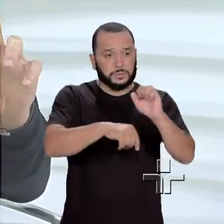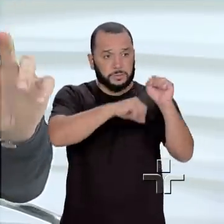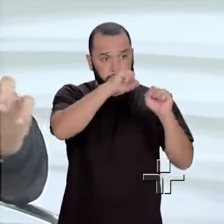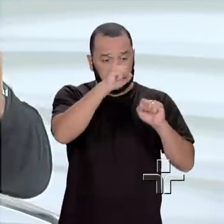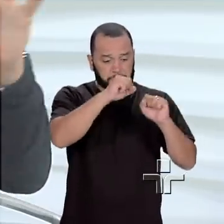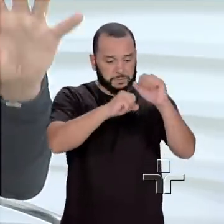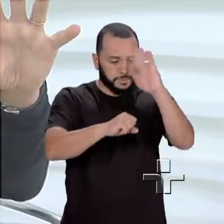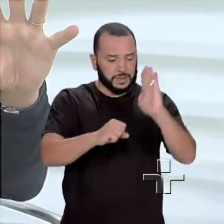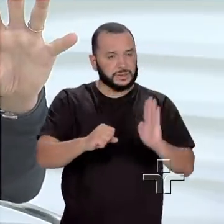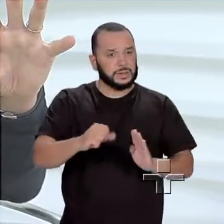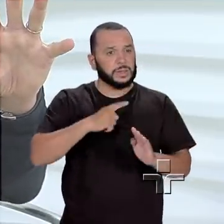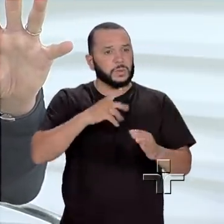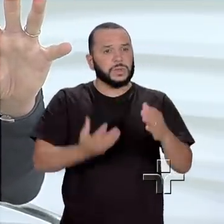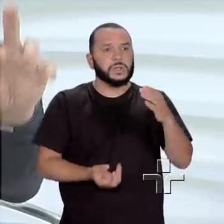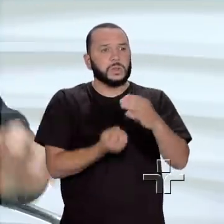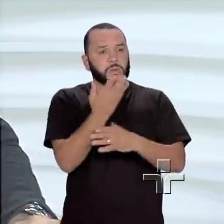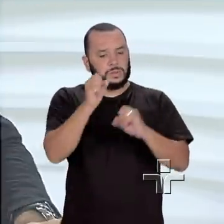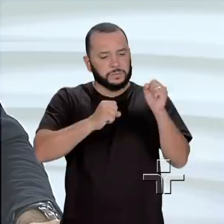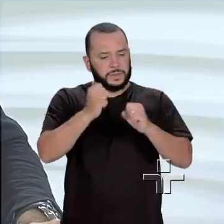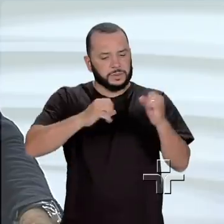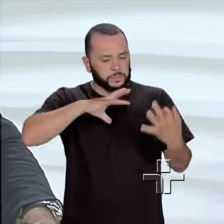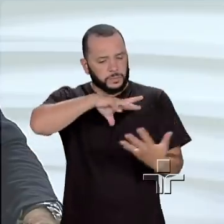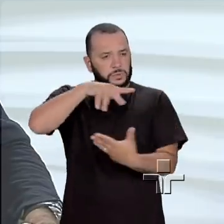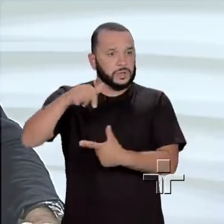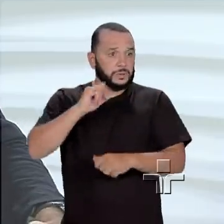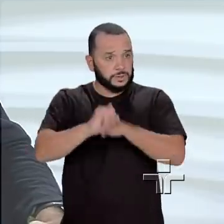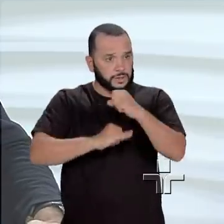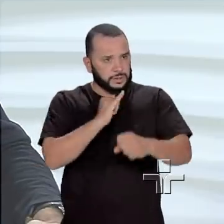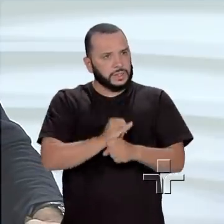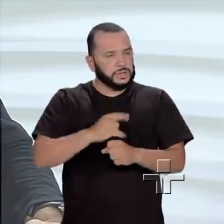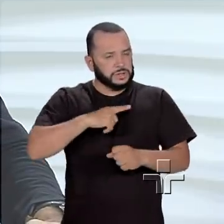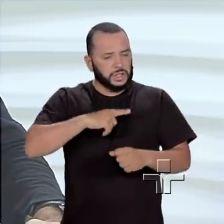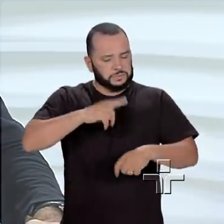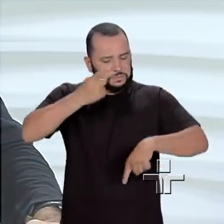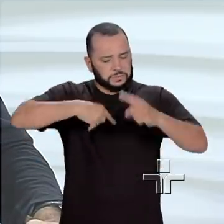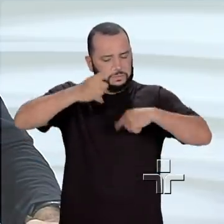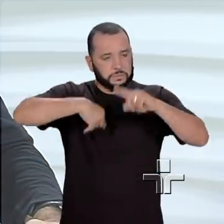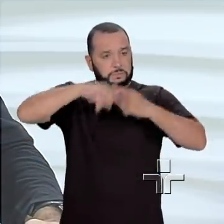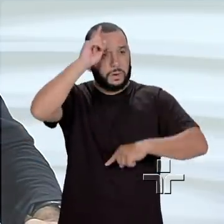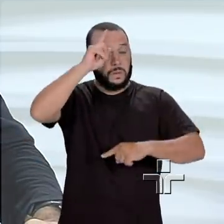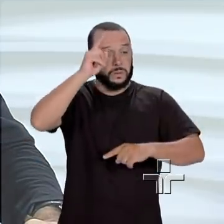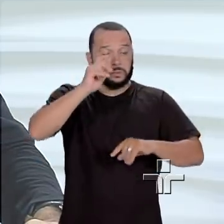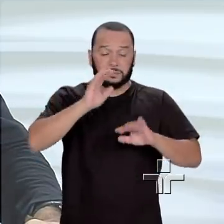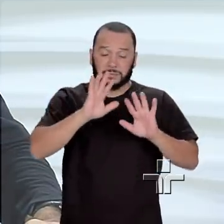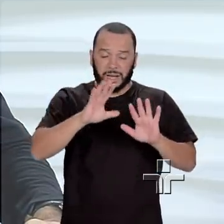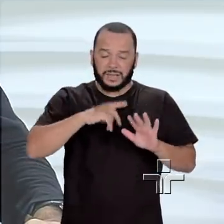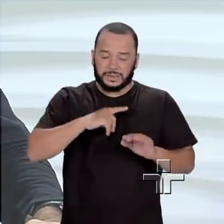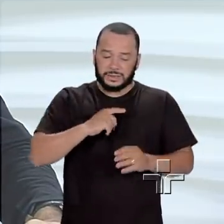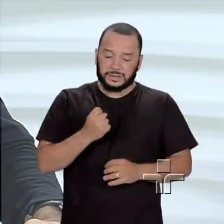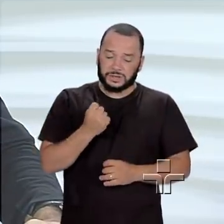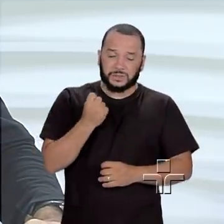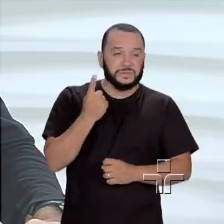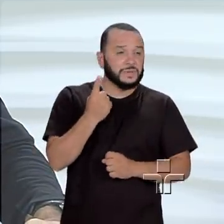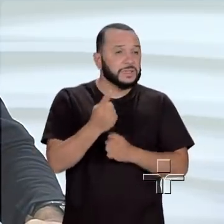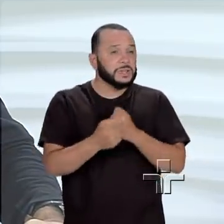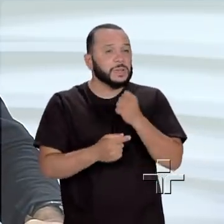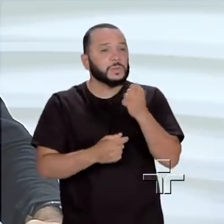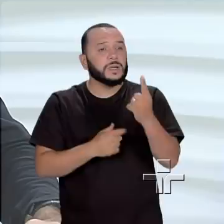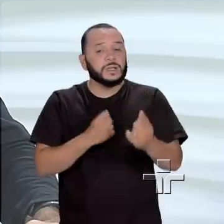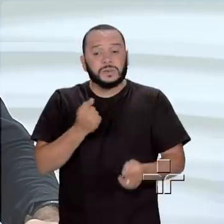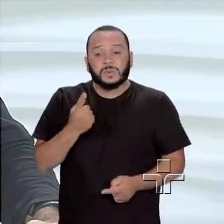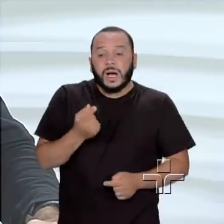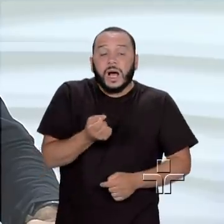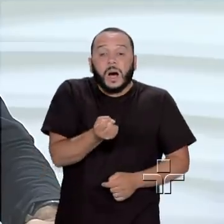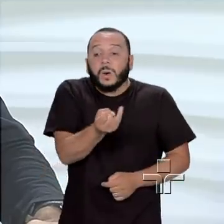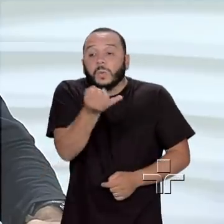empresas globais de internet são extremamente raros, eu diria, na minha análise, por uma razão muito